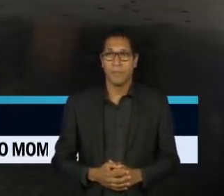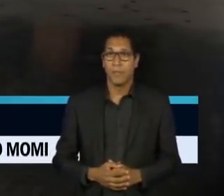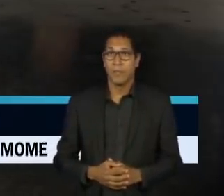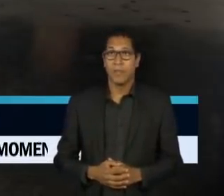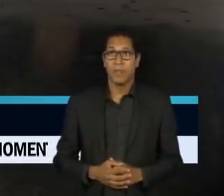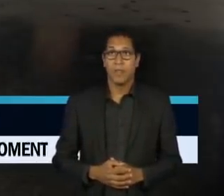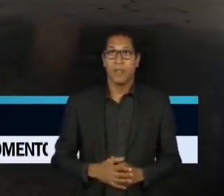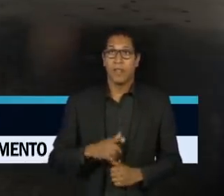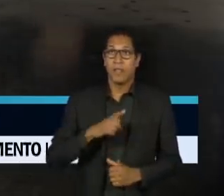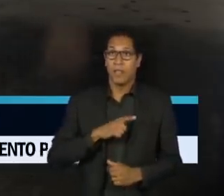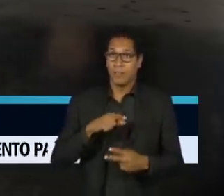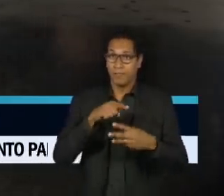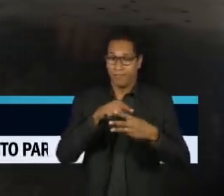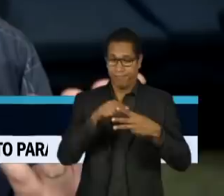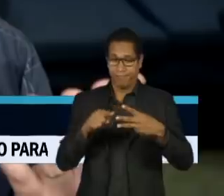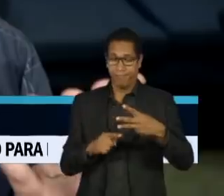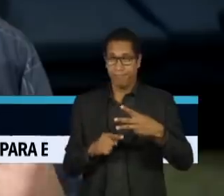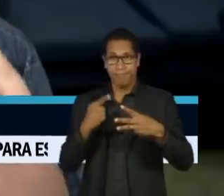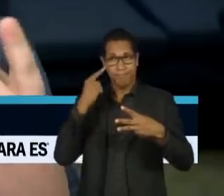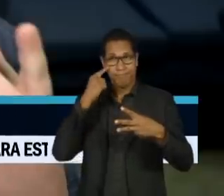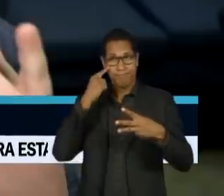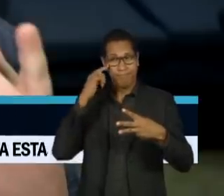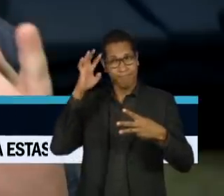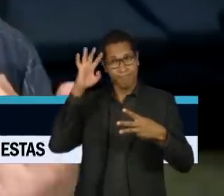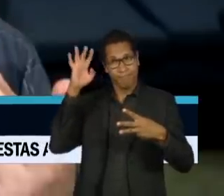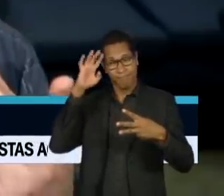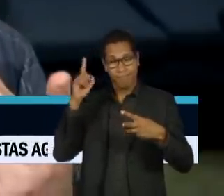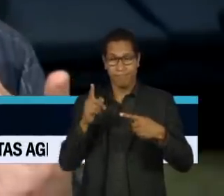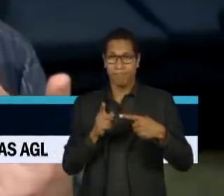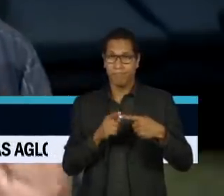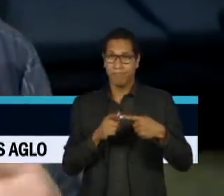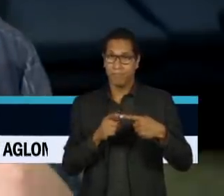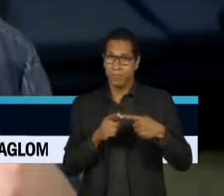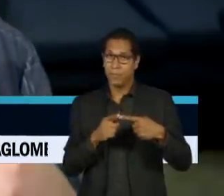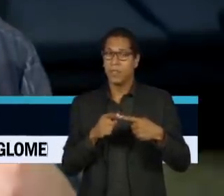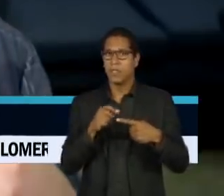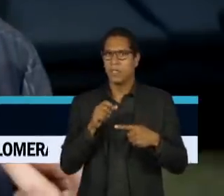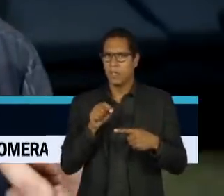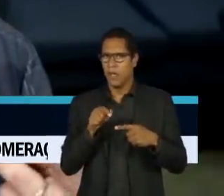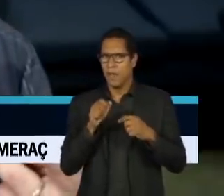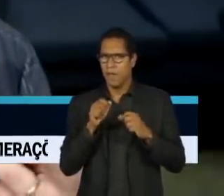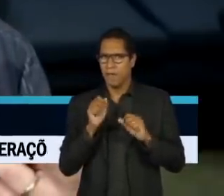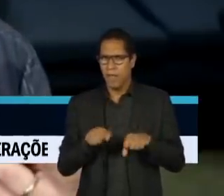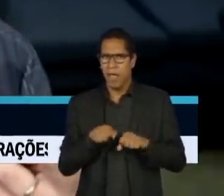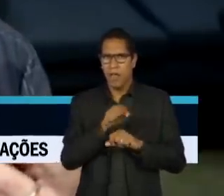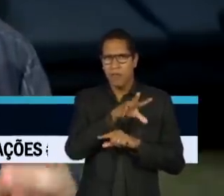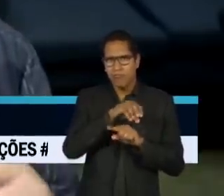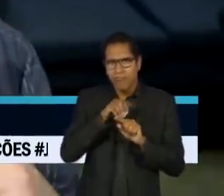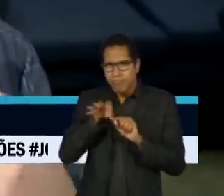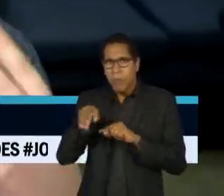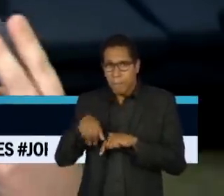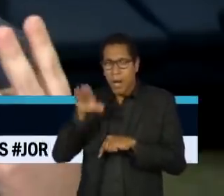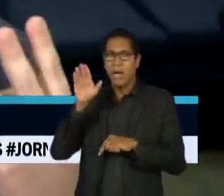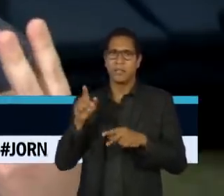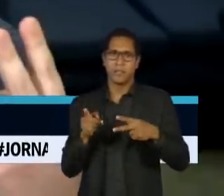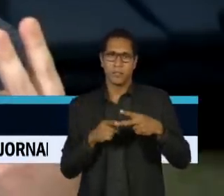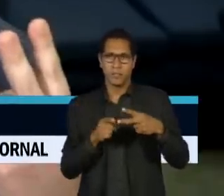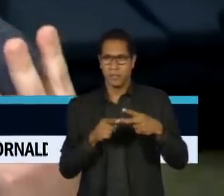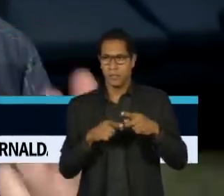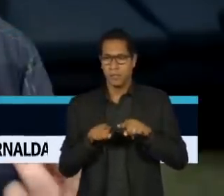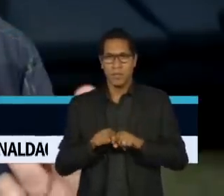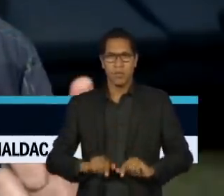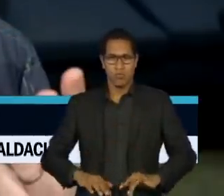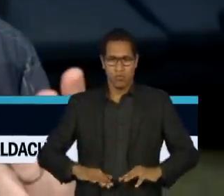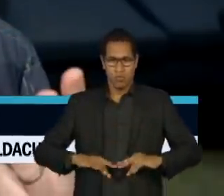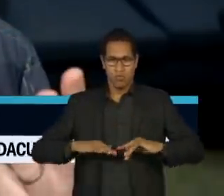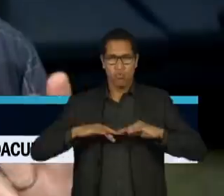3 perguntas que sempre aparecem, Aldo, quando a gente vê uma nova variante. O quão transmissível ela é, como ela interage com a imunidade das pessoas e qual